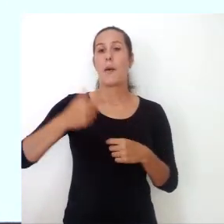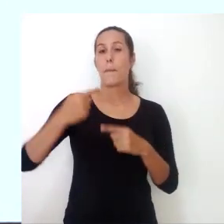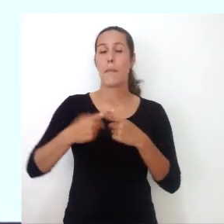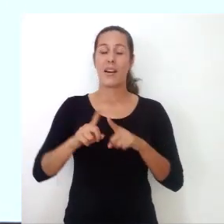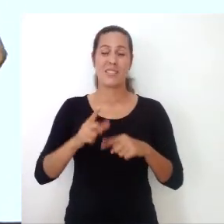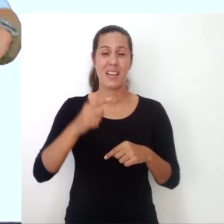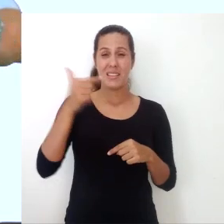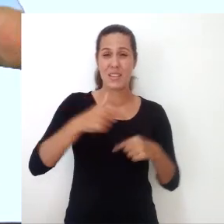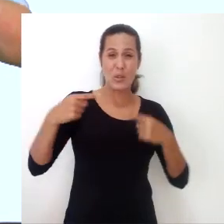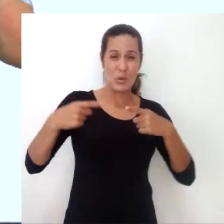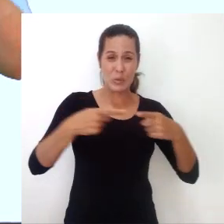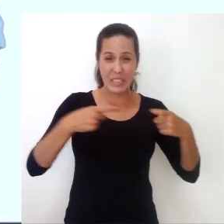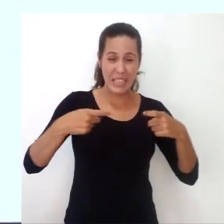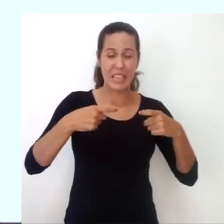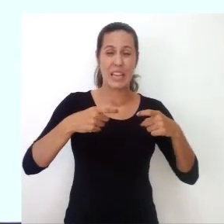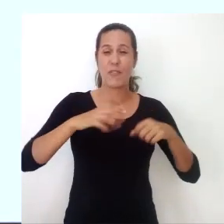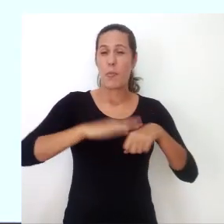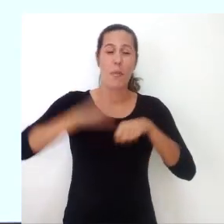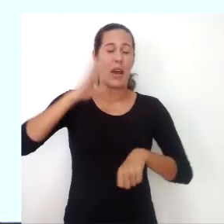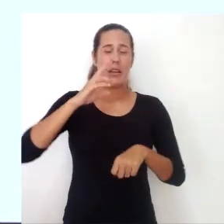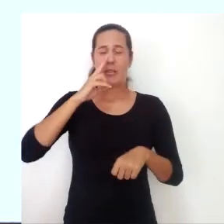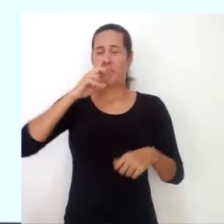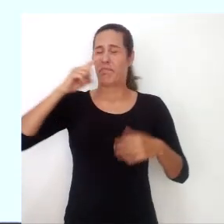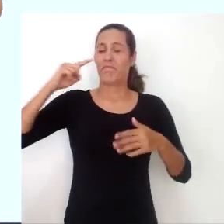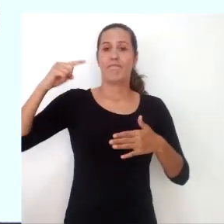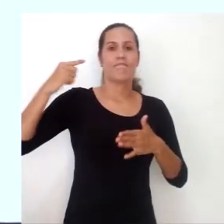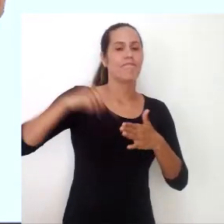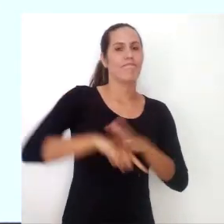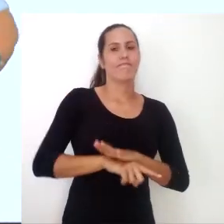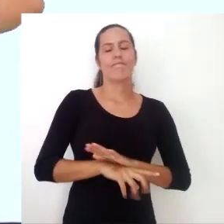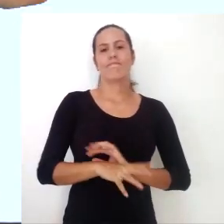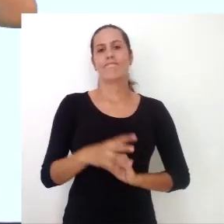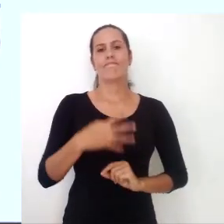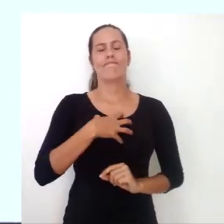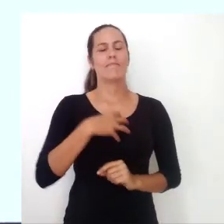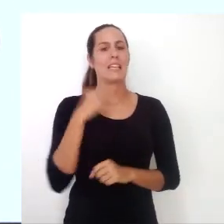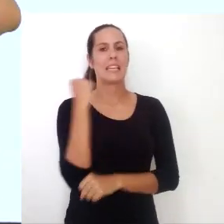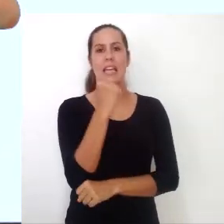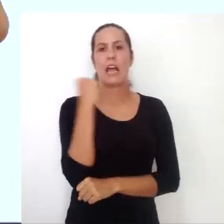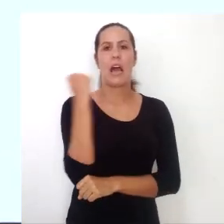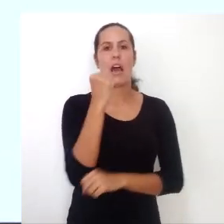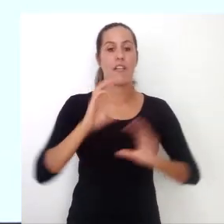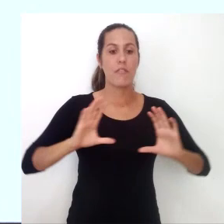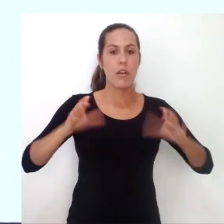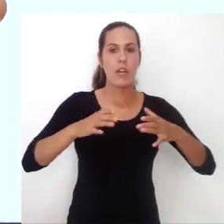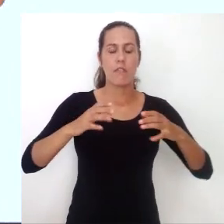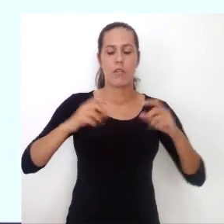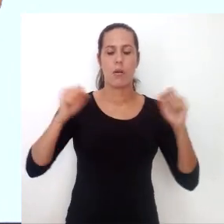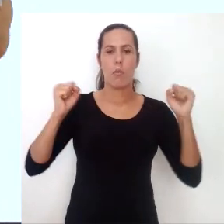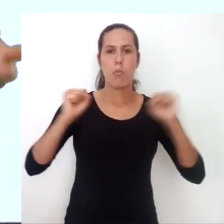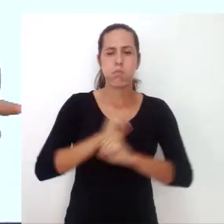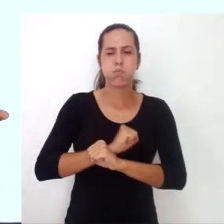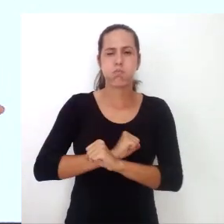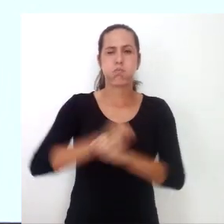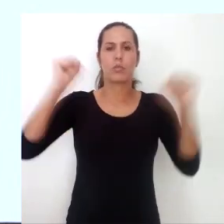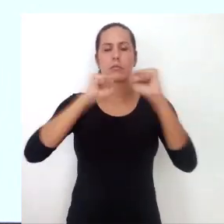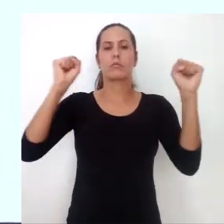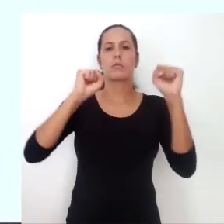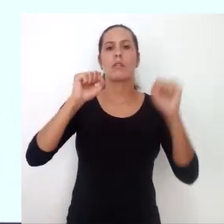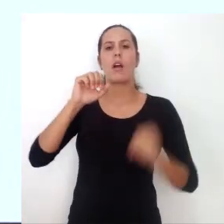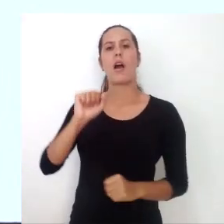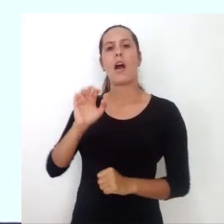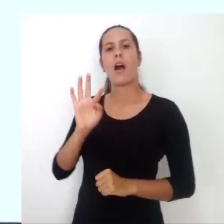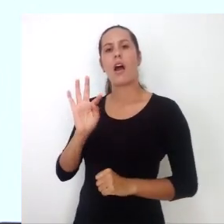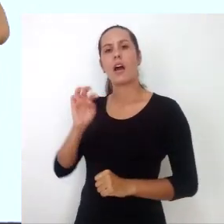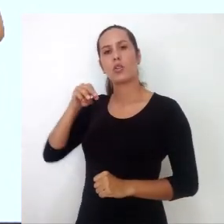as estruturas pela sua barbárie. As nações viram que a barbárie, a bomba atômica,